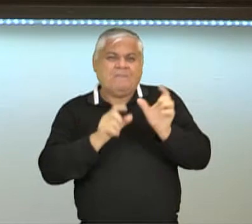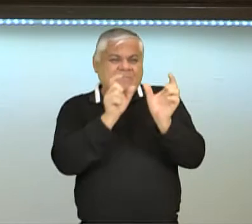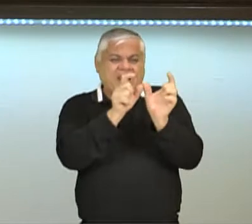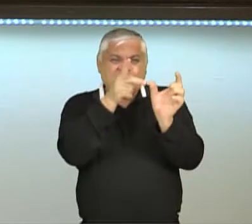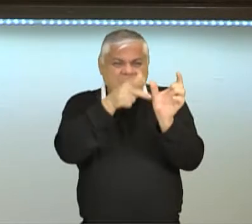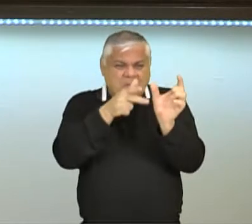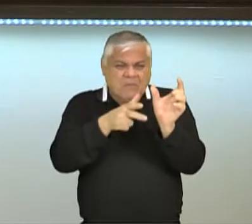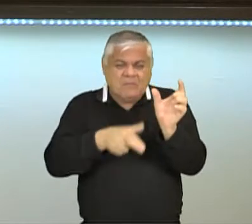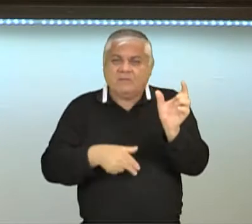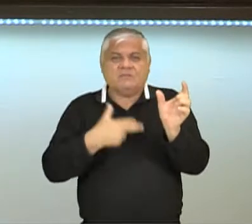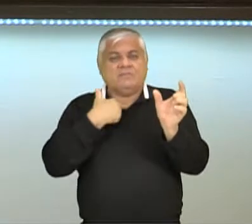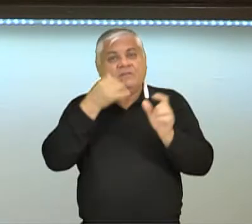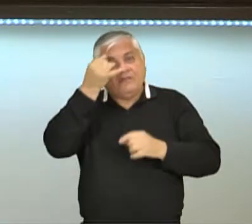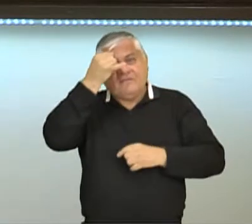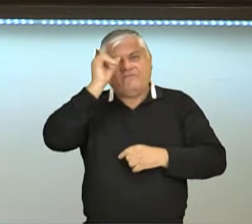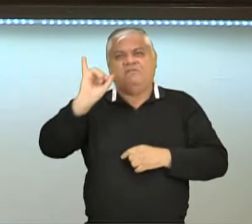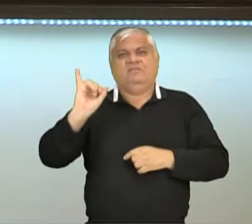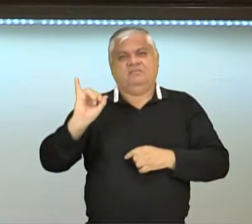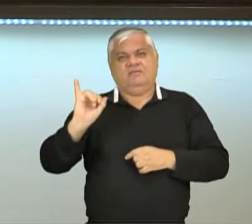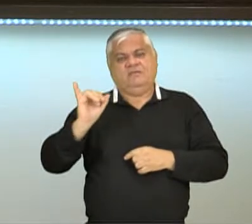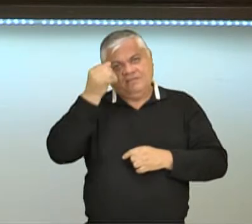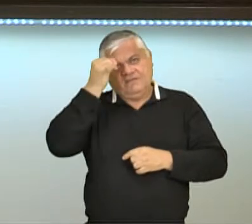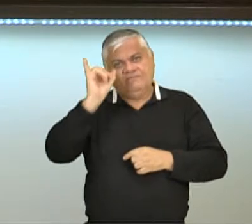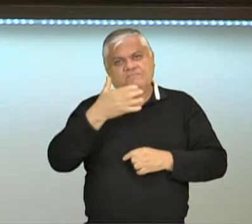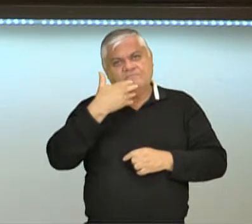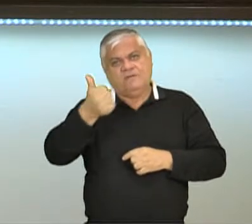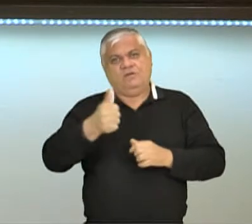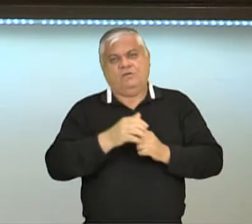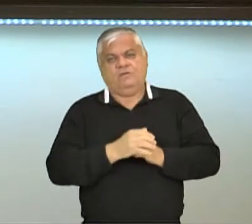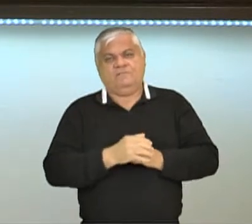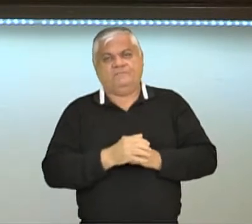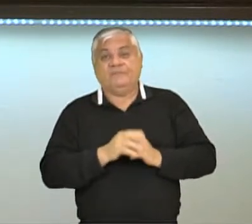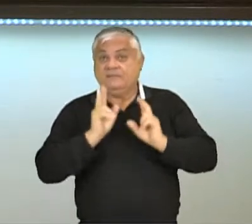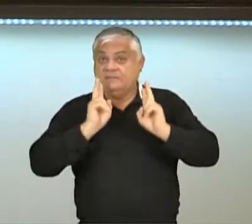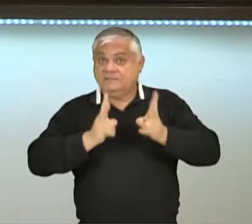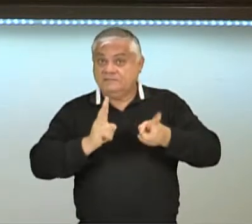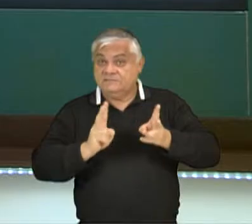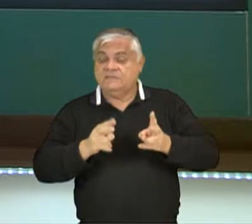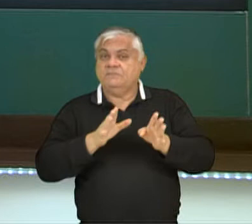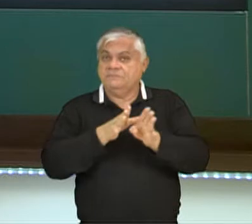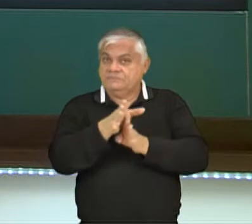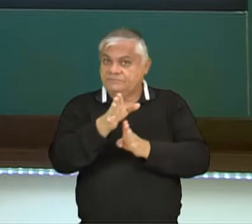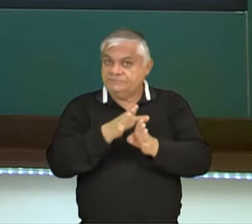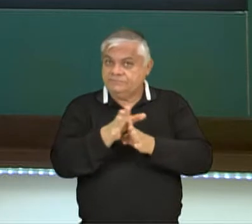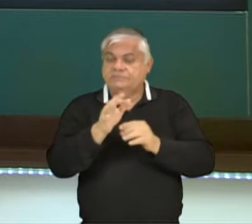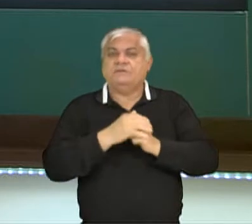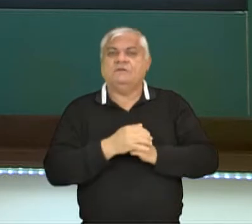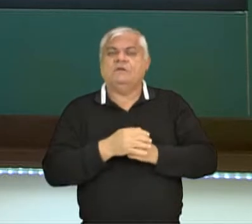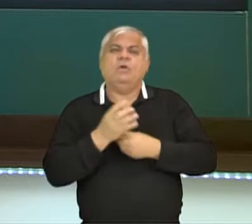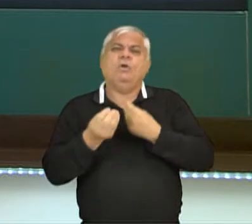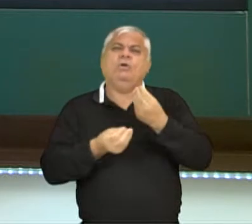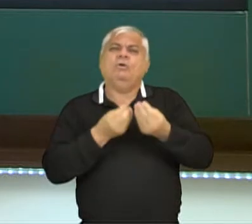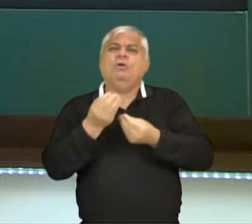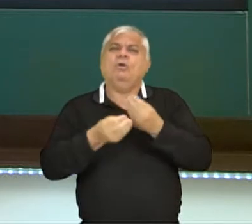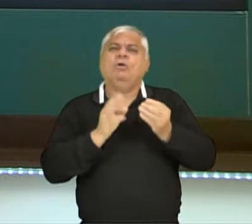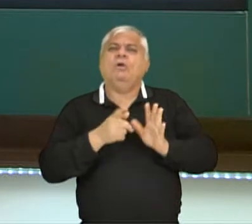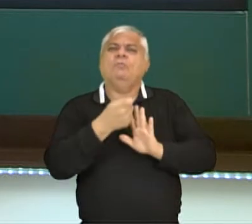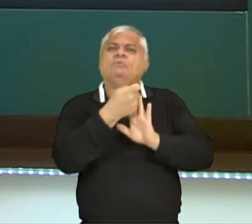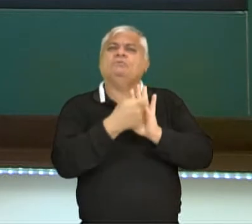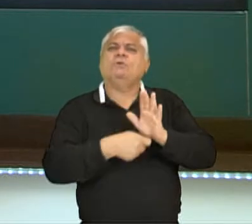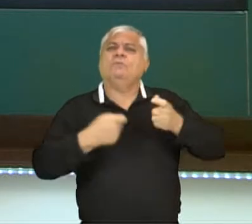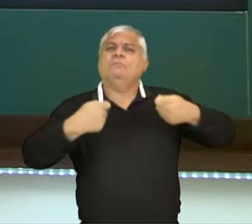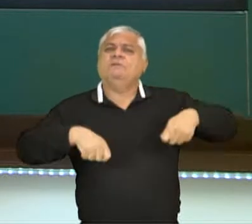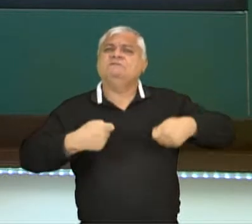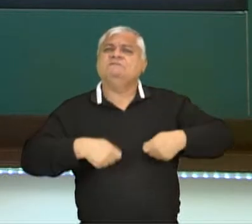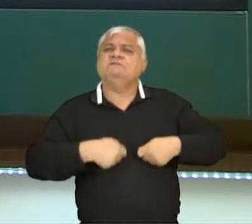aquela palavra, então evite de repetir. Então sempre tem essa orientação. E de que forma que eu faço se eu preciso